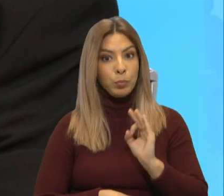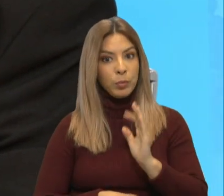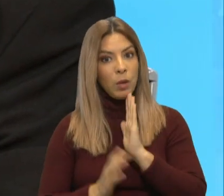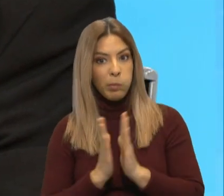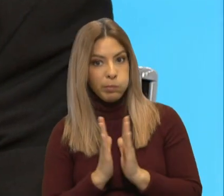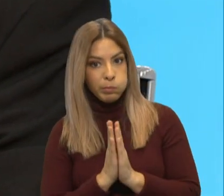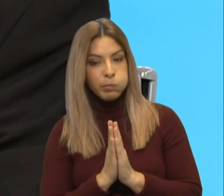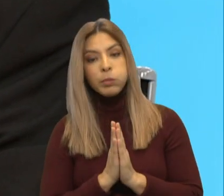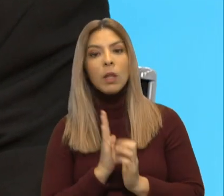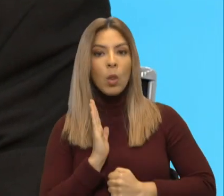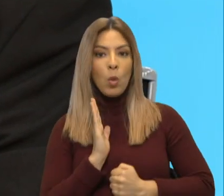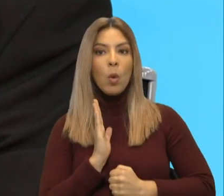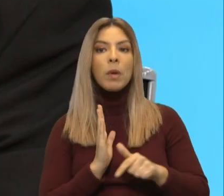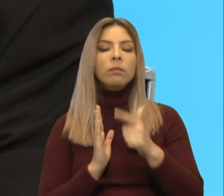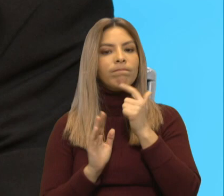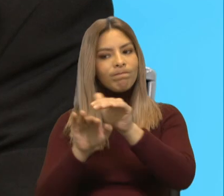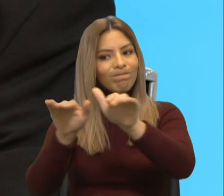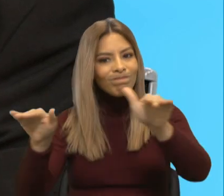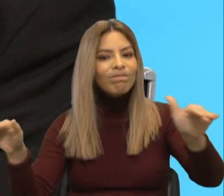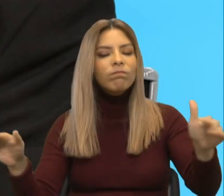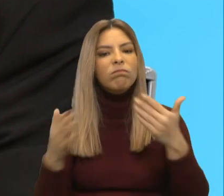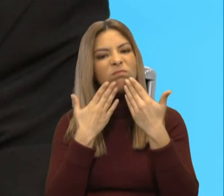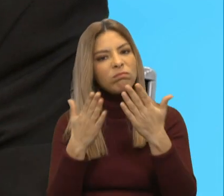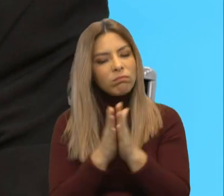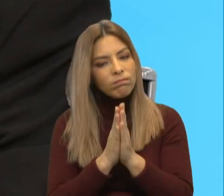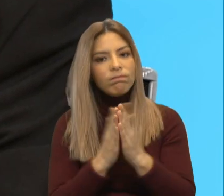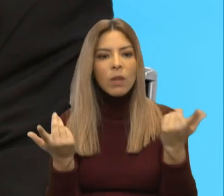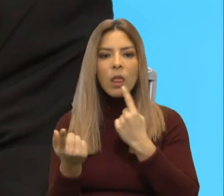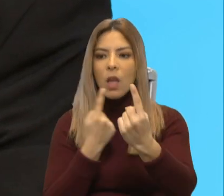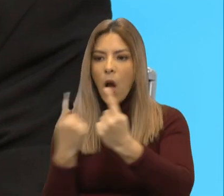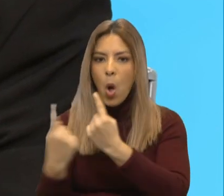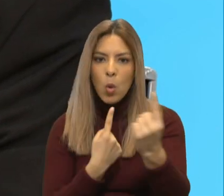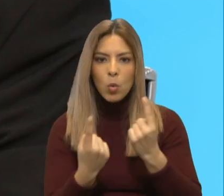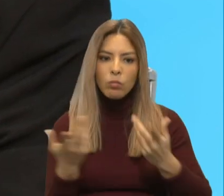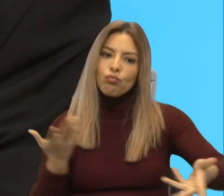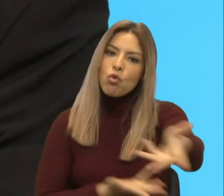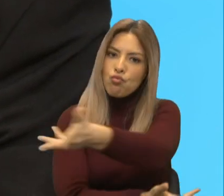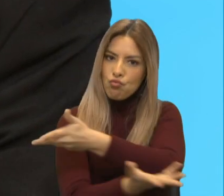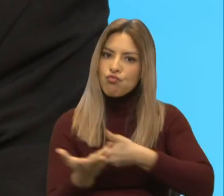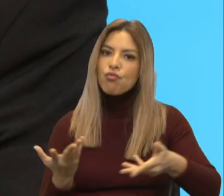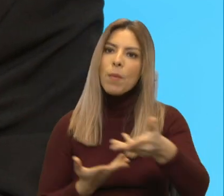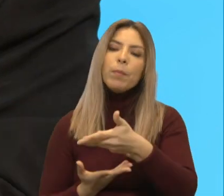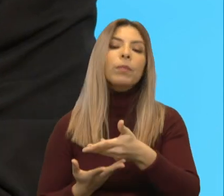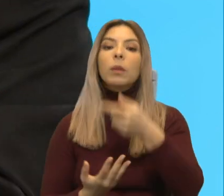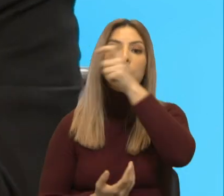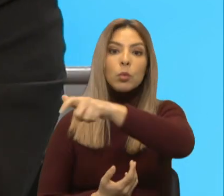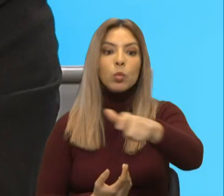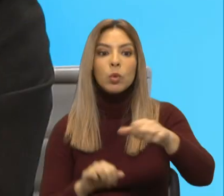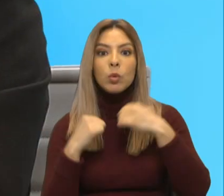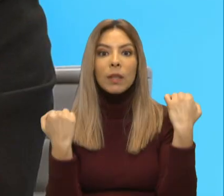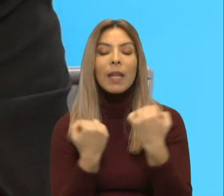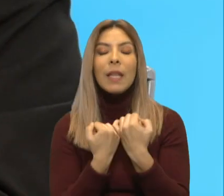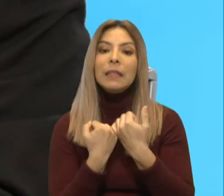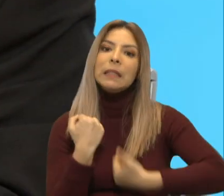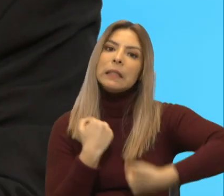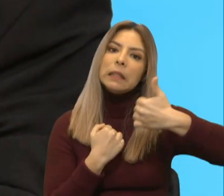estamos apelando para o diálogo, de modo que os moçambicanos coloquem em primeiro lugar aquilo que os une e não aquilo que os